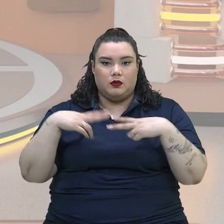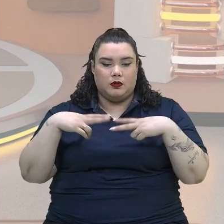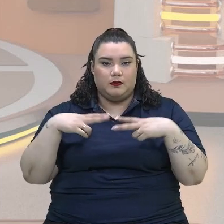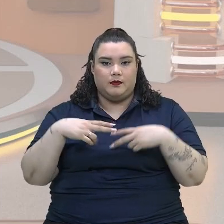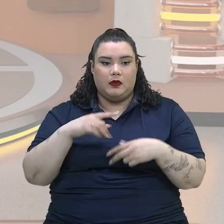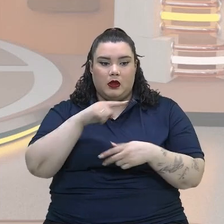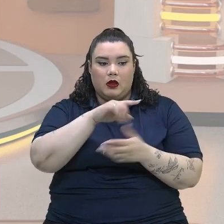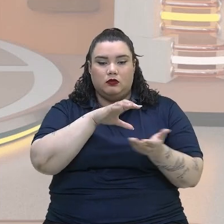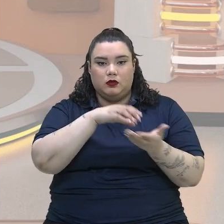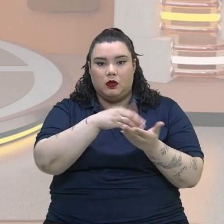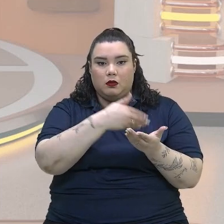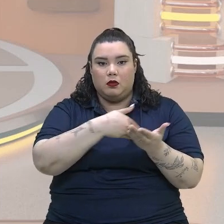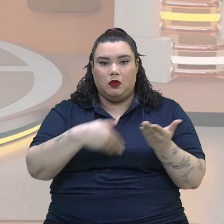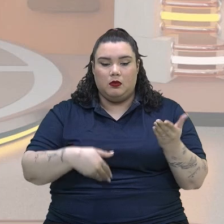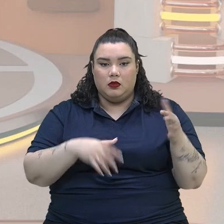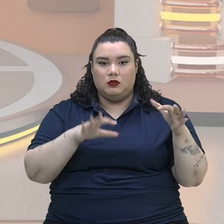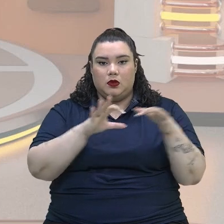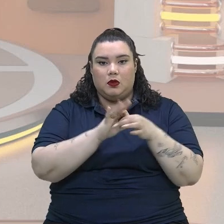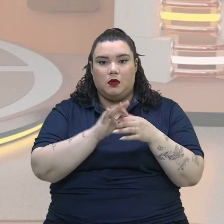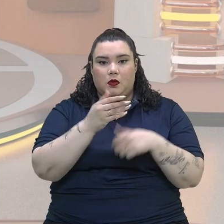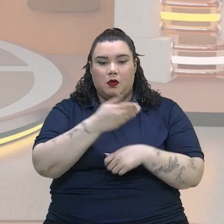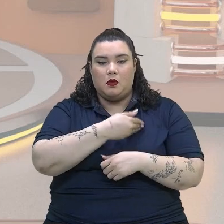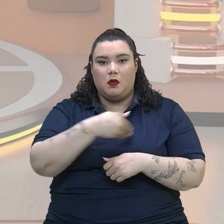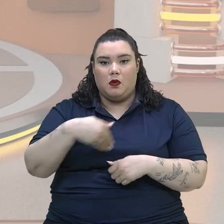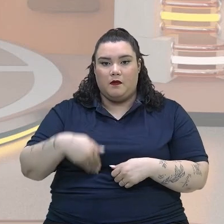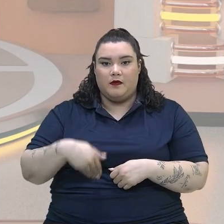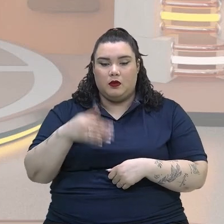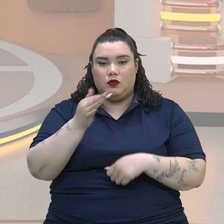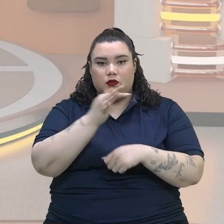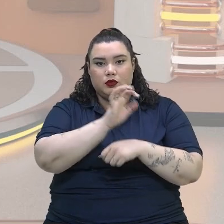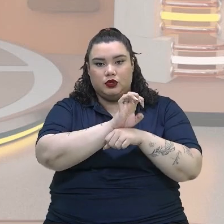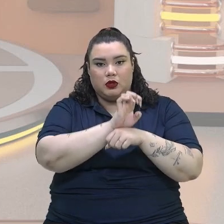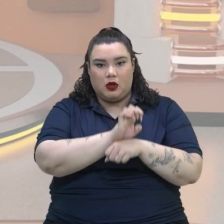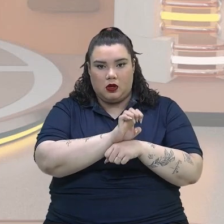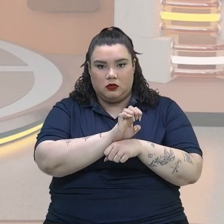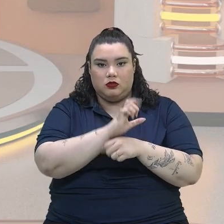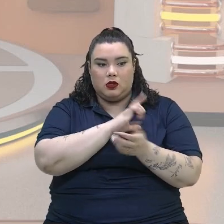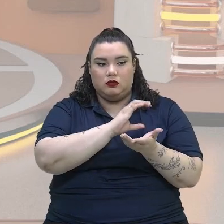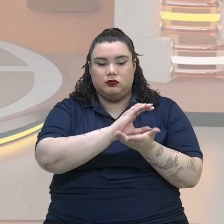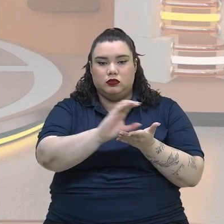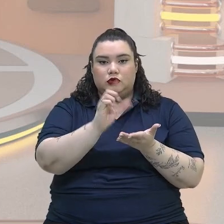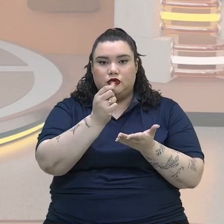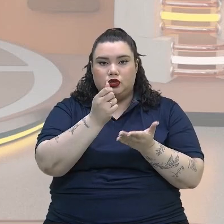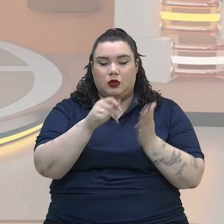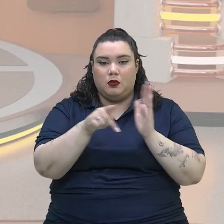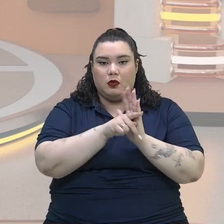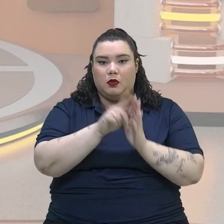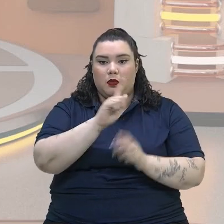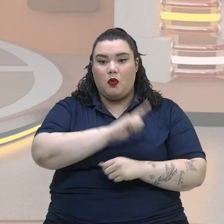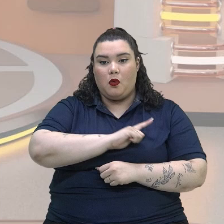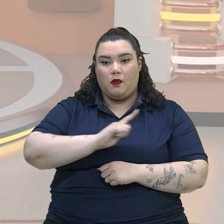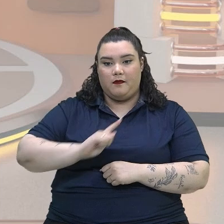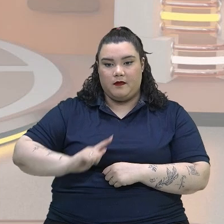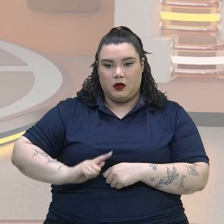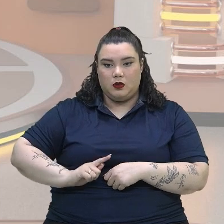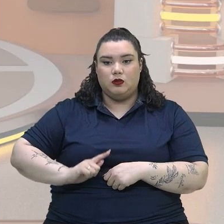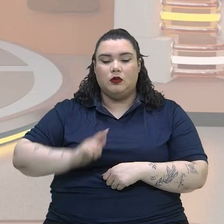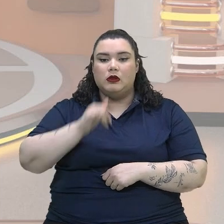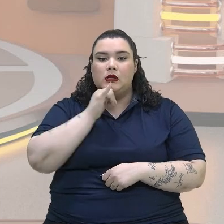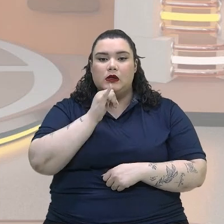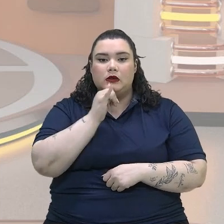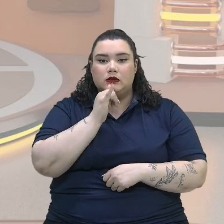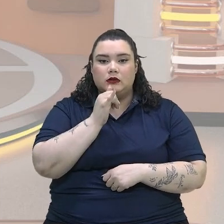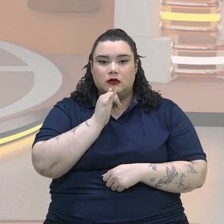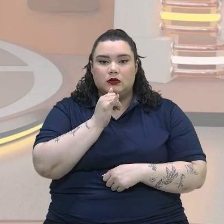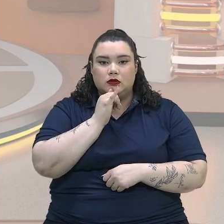aqueles ligados ao governo e atuam com recursos do Estado, então tem financiamento público. Nós temos aí como exemplo